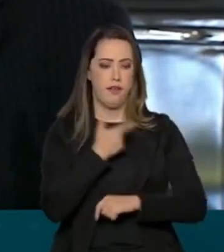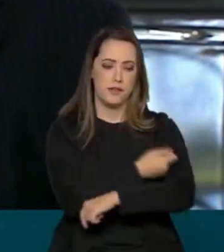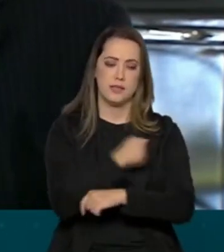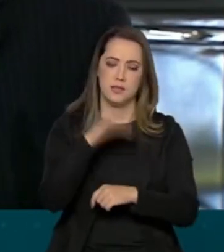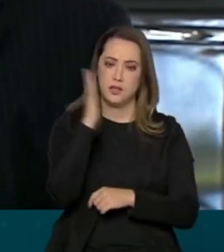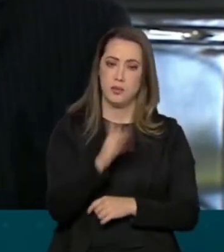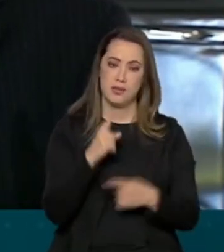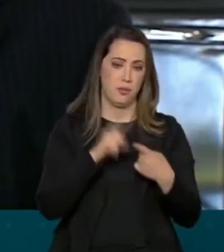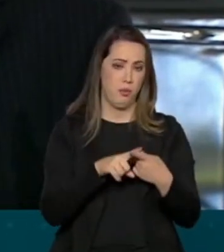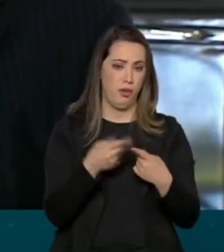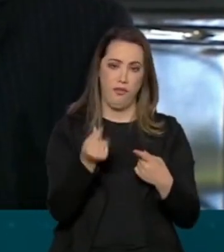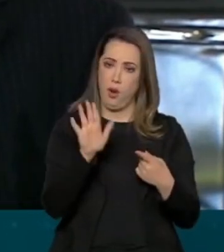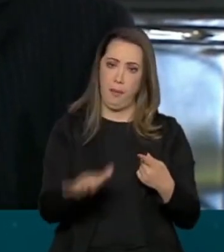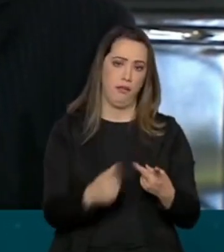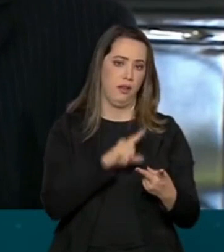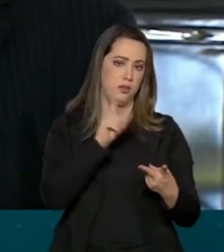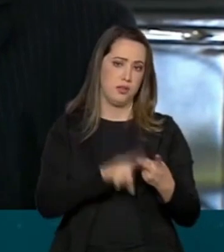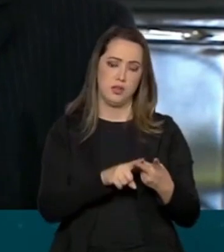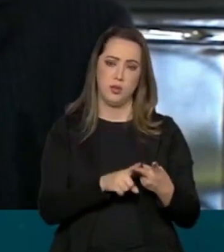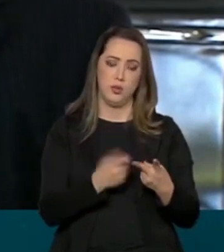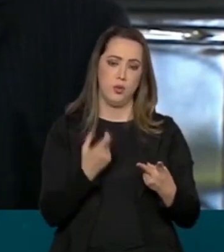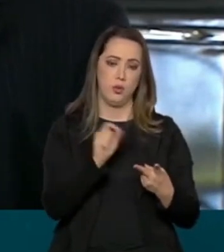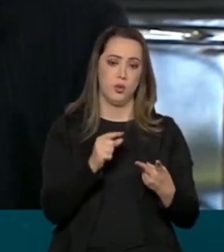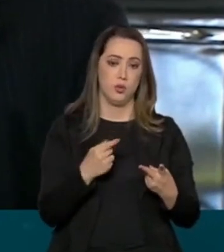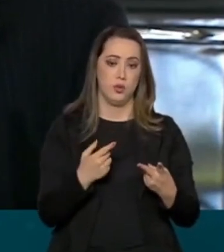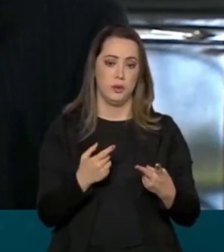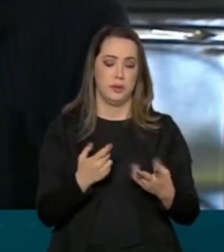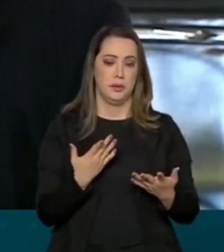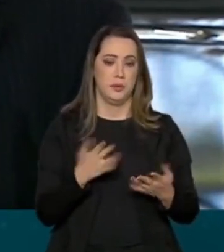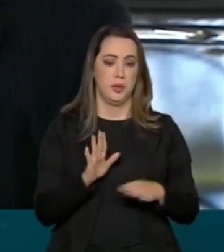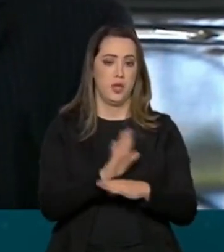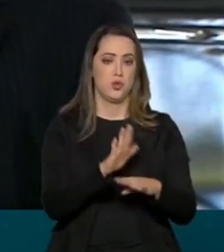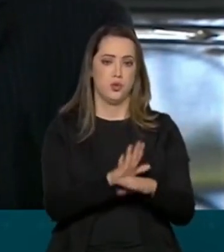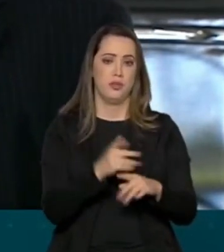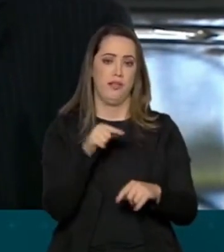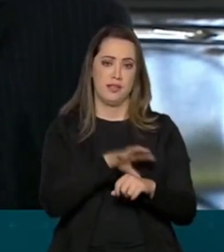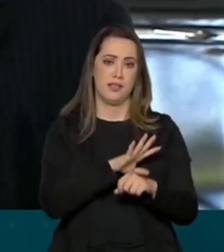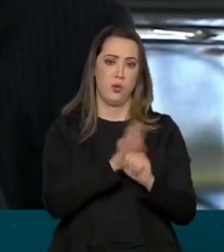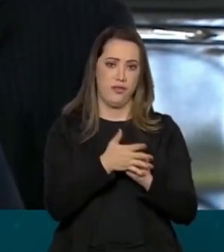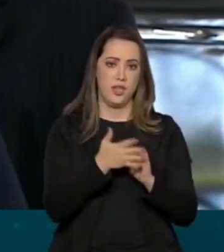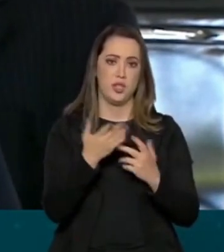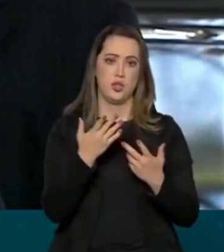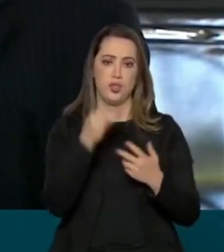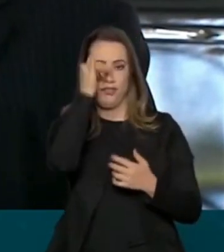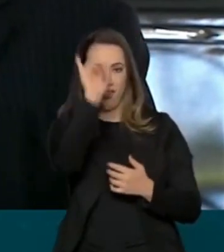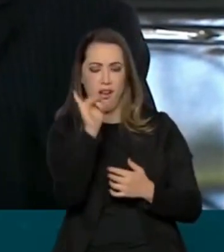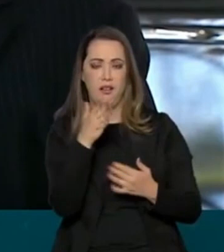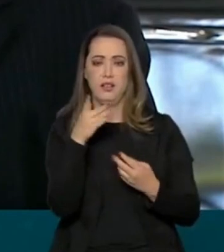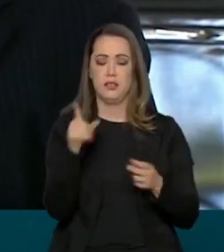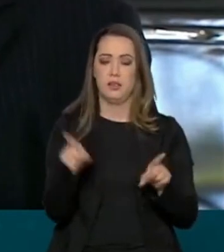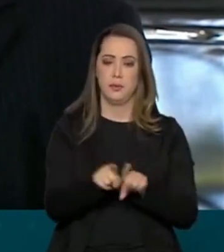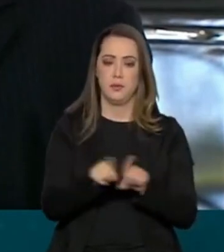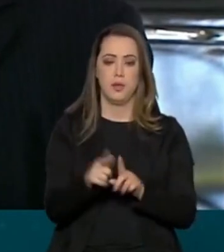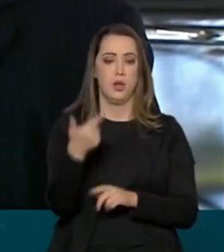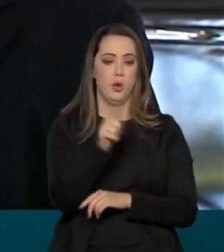porque lembrar que o desenvolvimento dessas tecnologias vão apoiar não só a vacina do Covid, mas também, né, e a gente